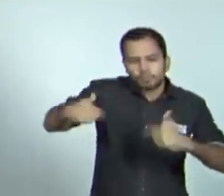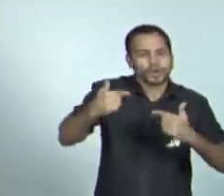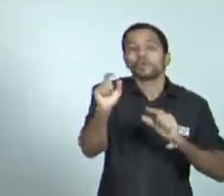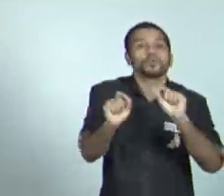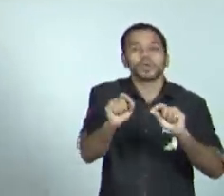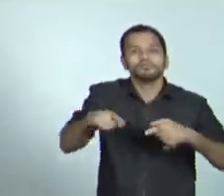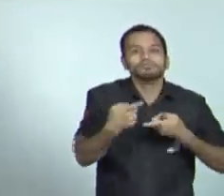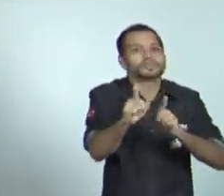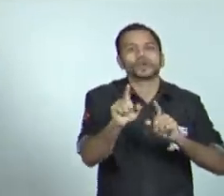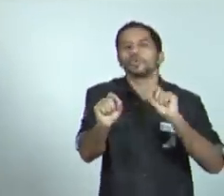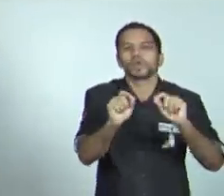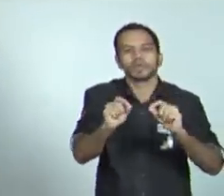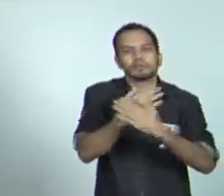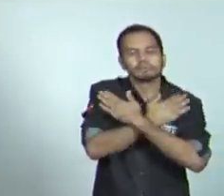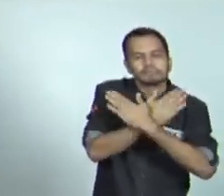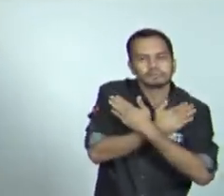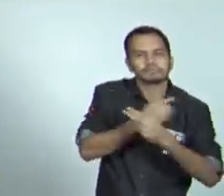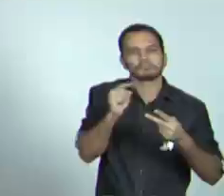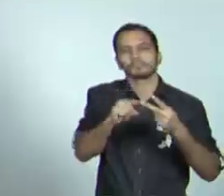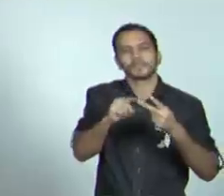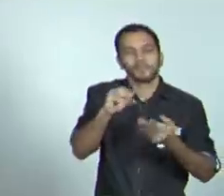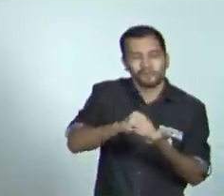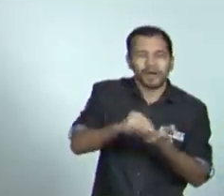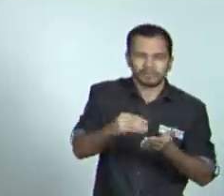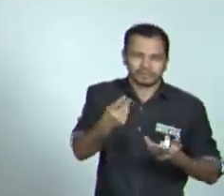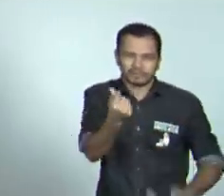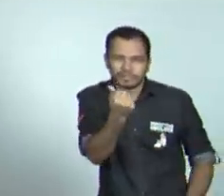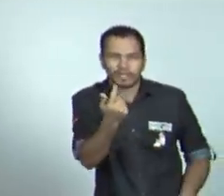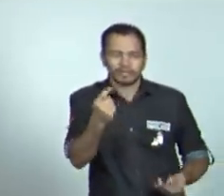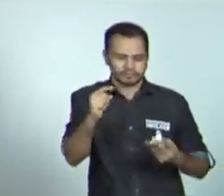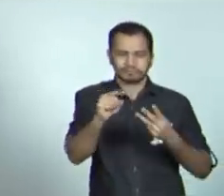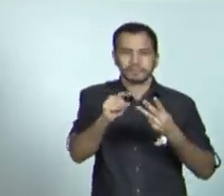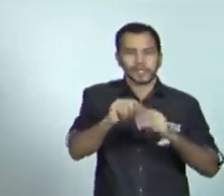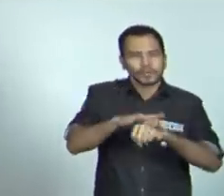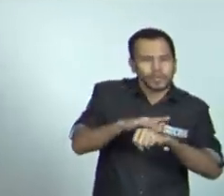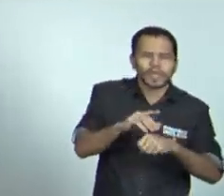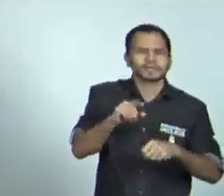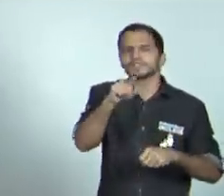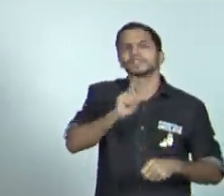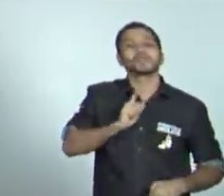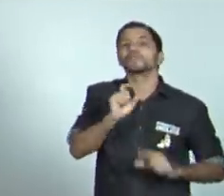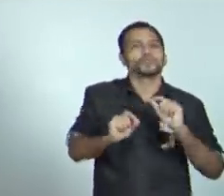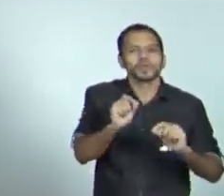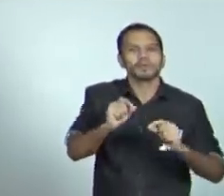desemprego qual é a tua nação hoje falta de dinheiro doença com a tua ameaça hoje depressão o quarto